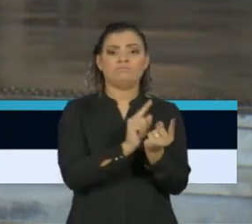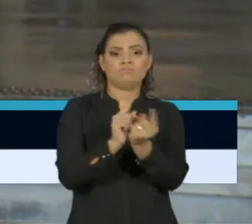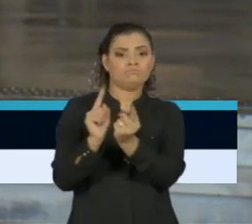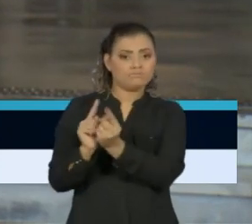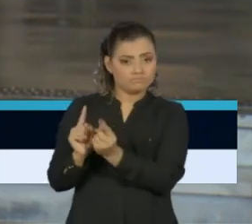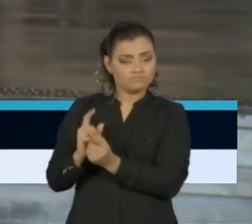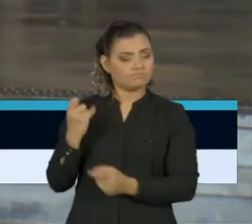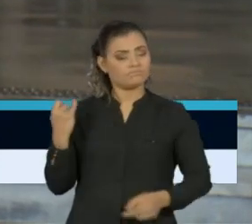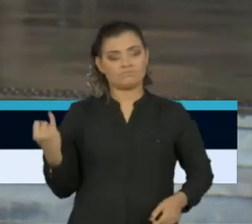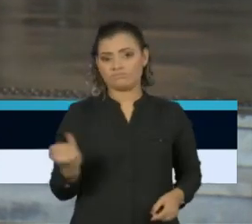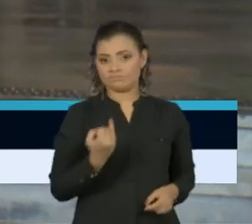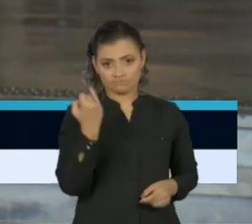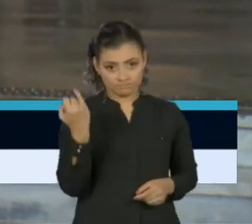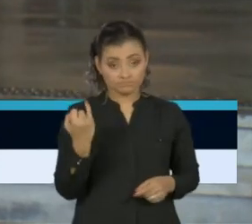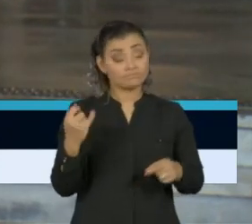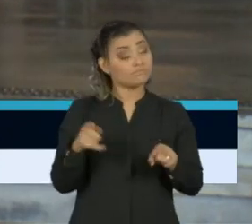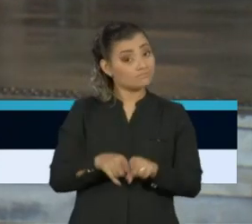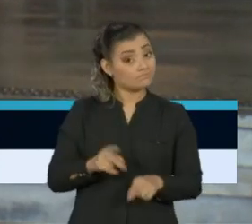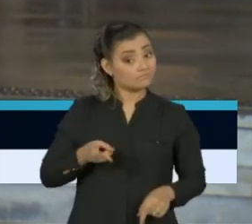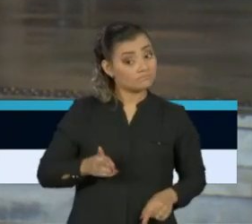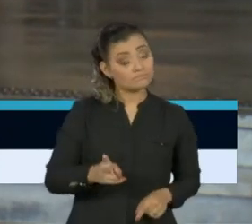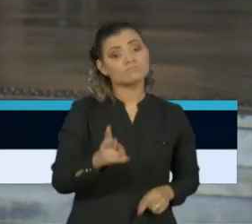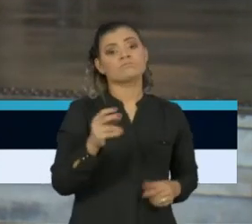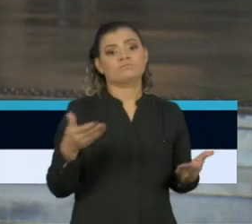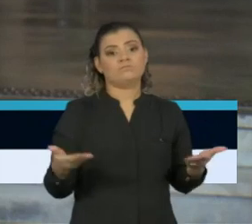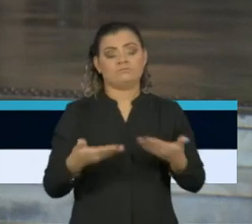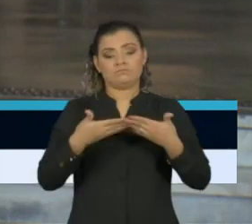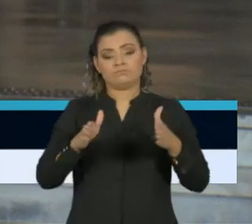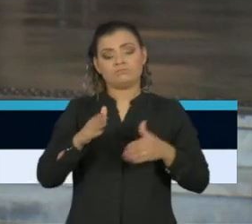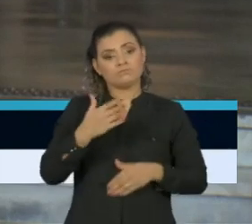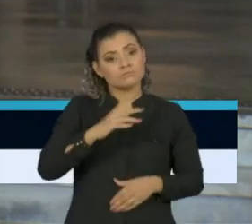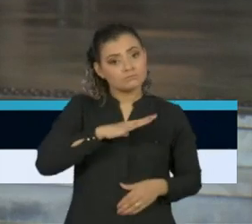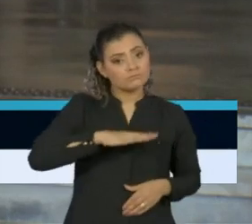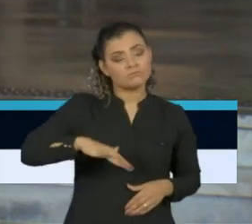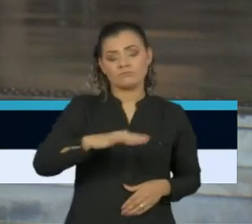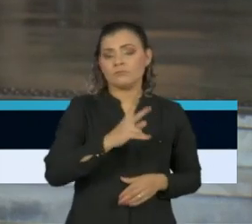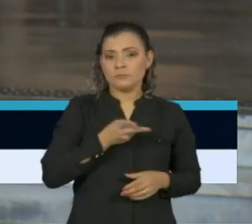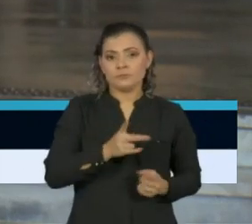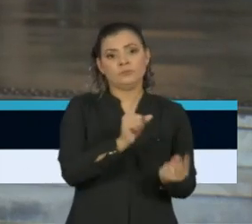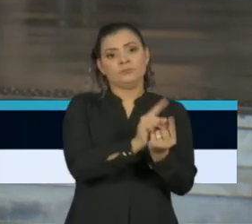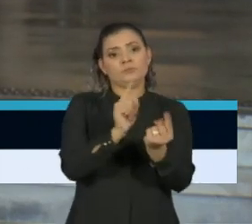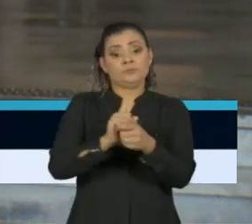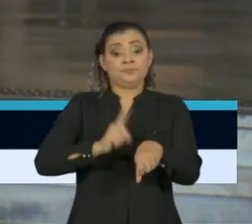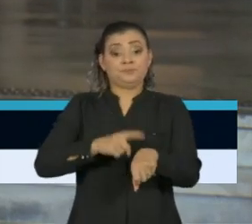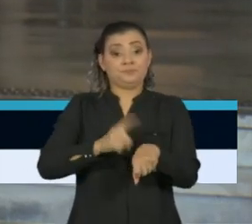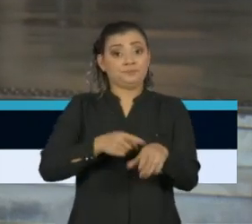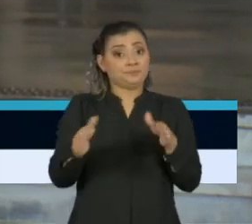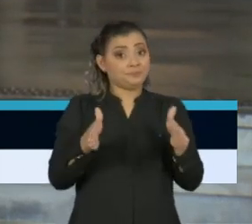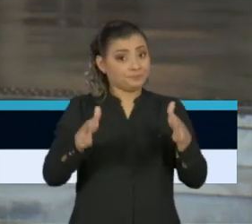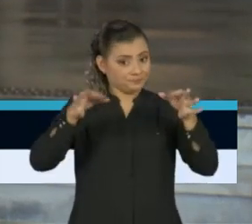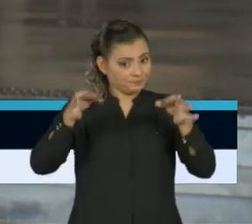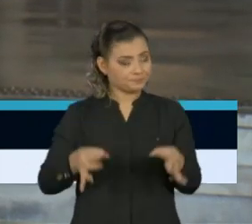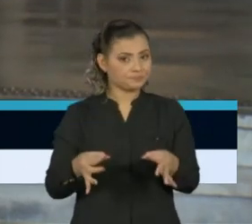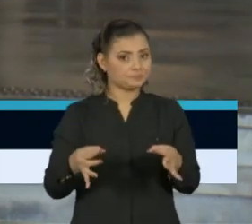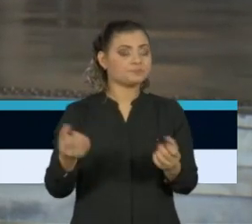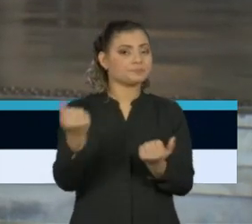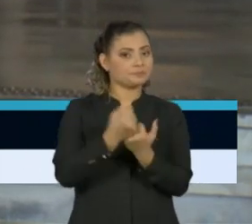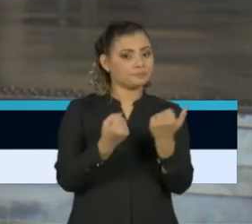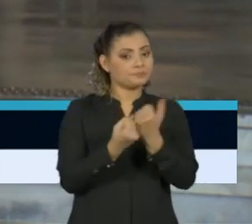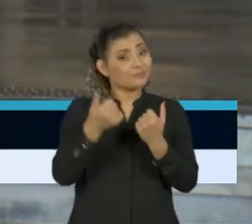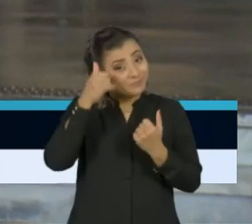que são essenciais e que continuam abertos aqui na cidade, fazerem horário de funcionamento escalonado